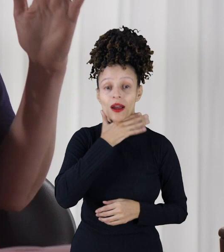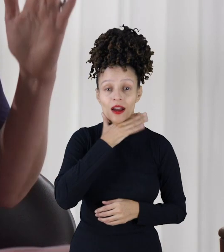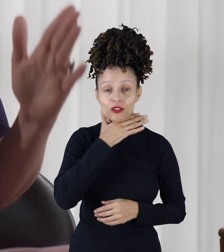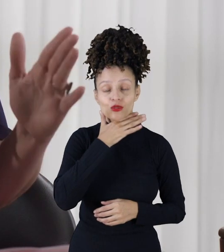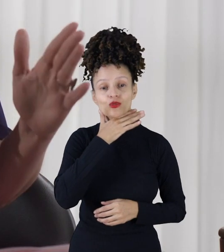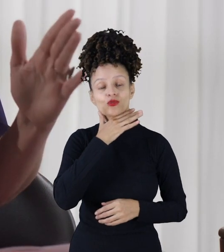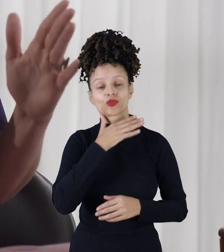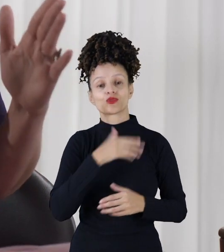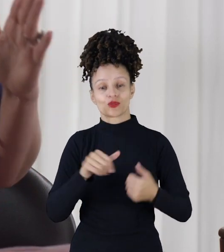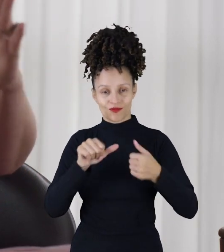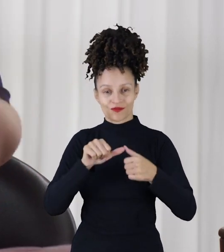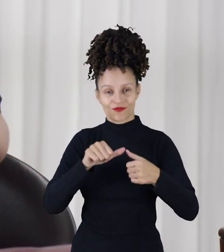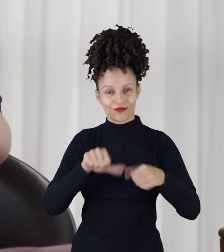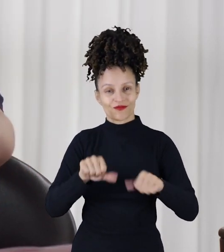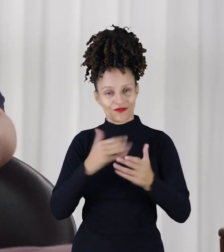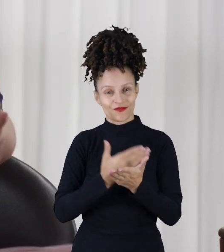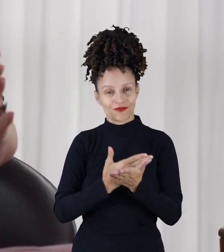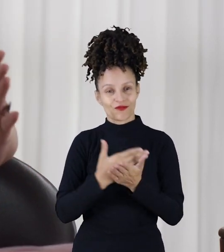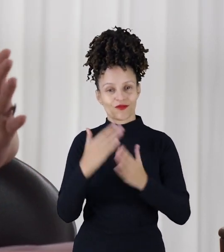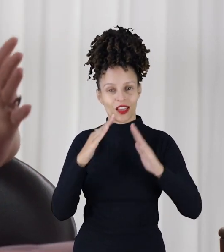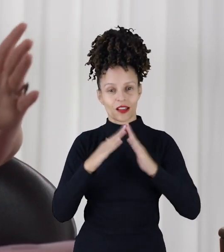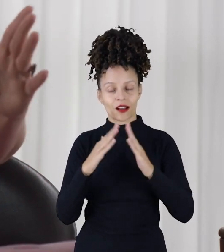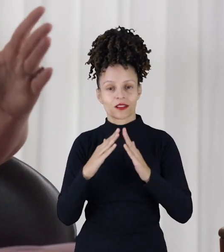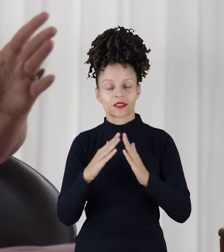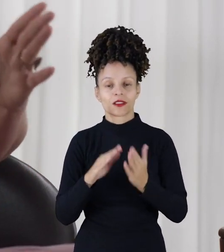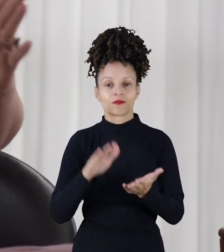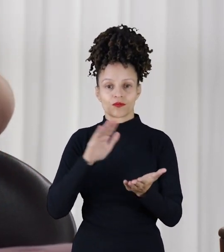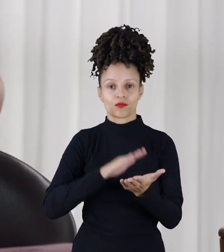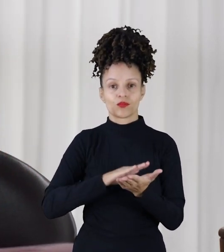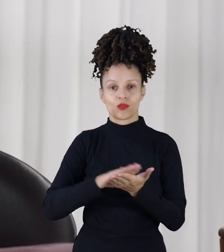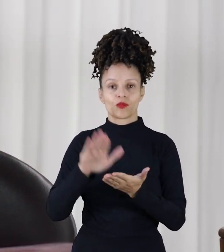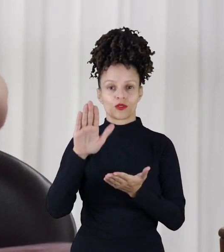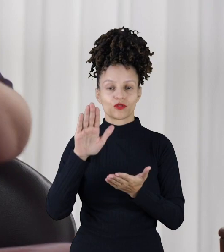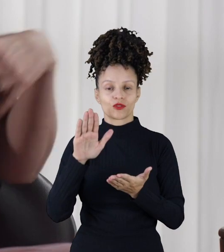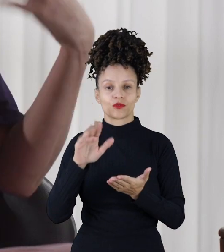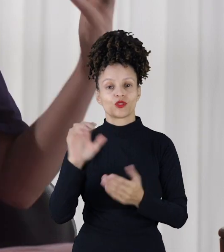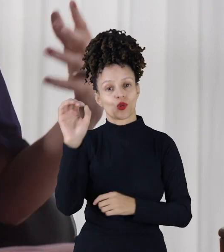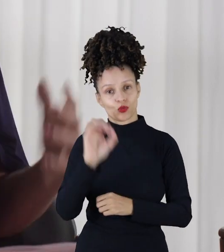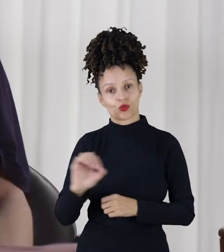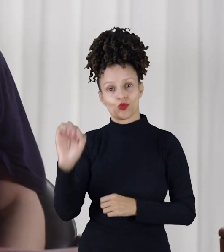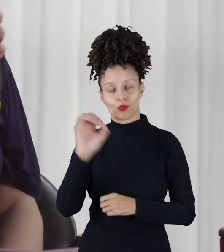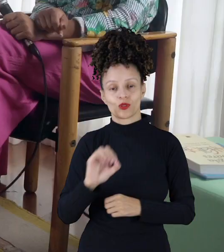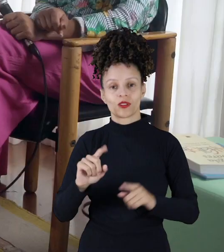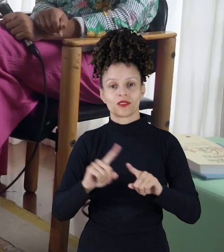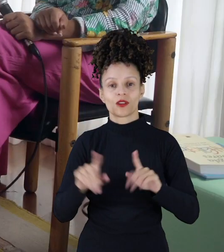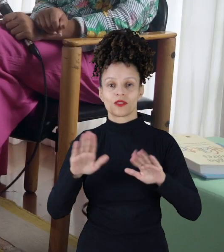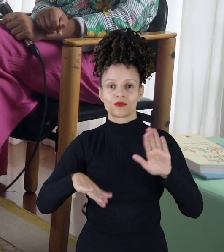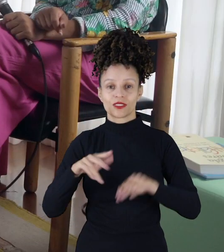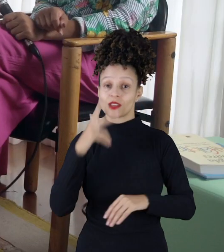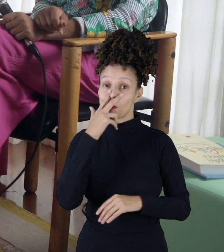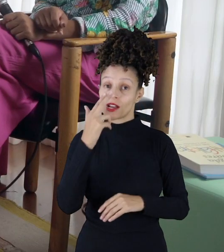em março, a gente teve que começar a ficar em casa, né? E ele acabou saindo, por outras questões, acabou saindo em